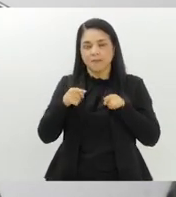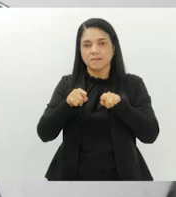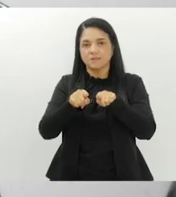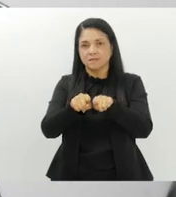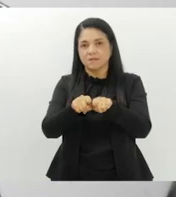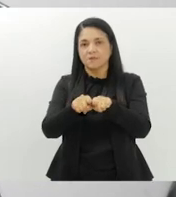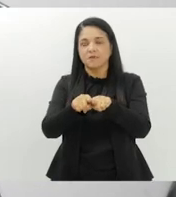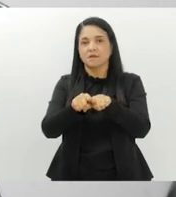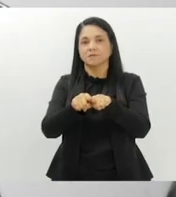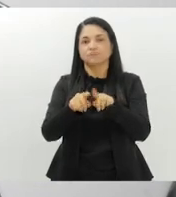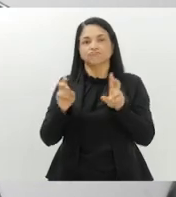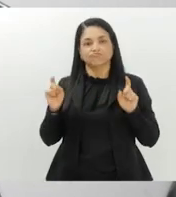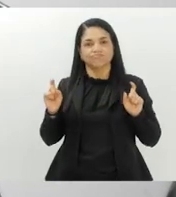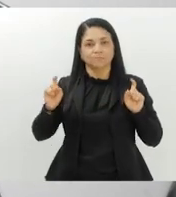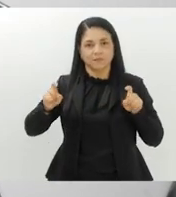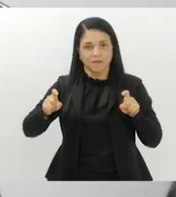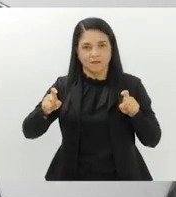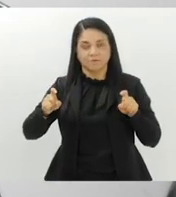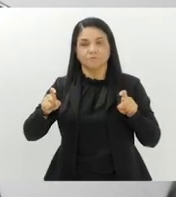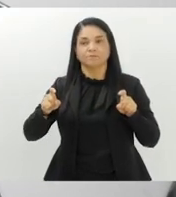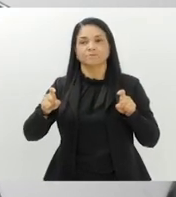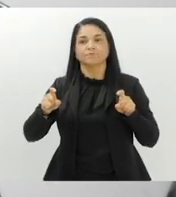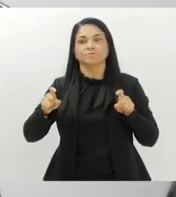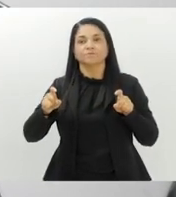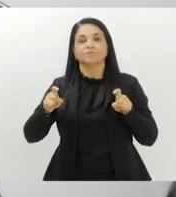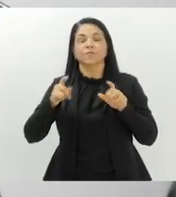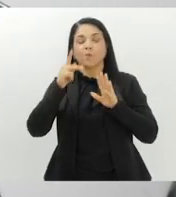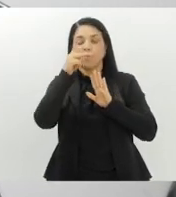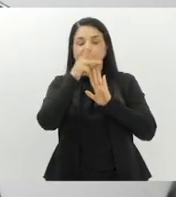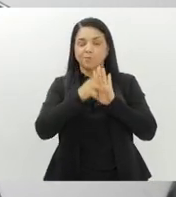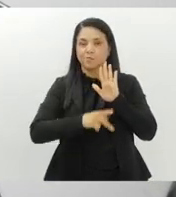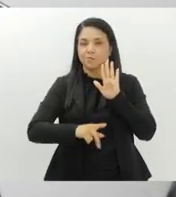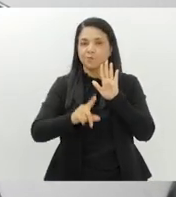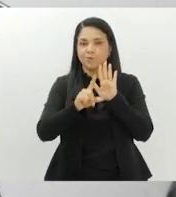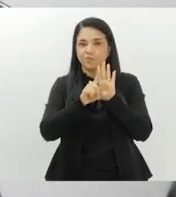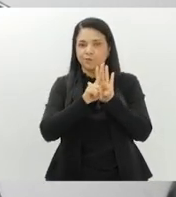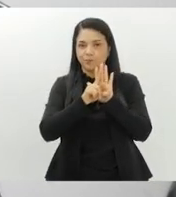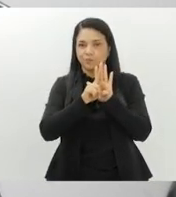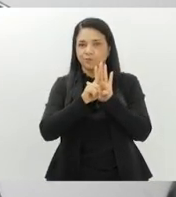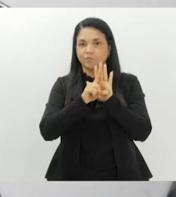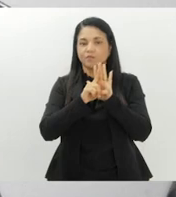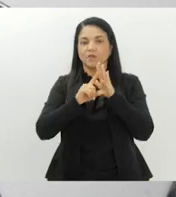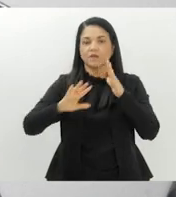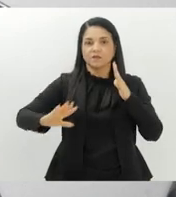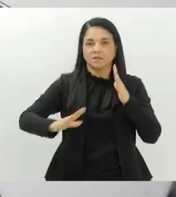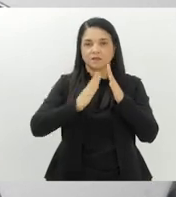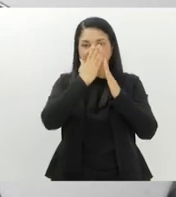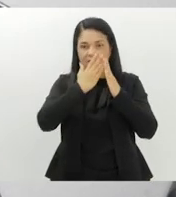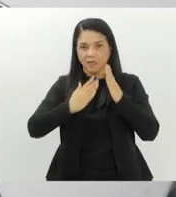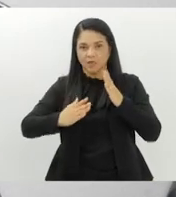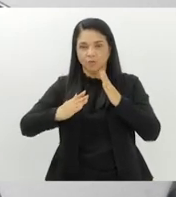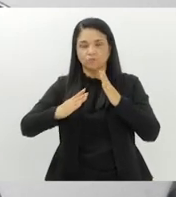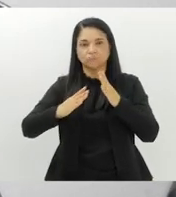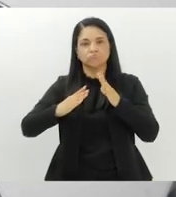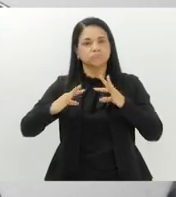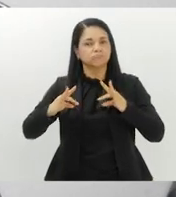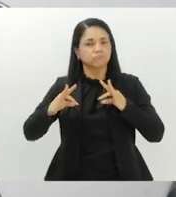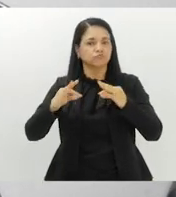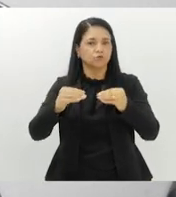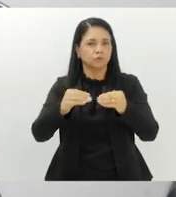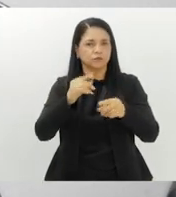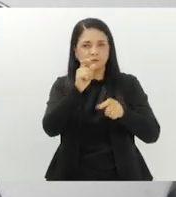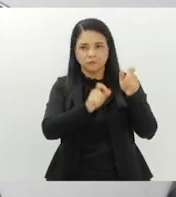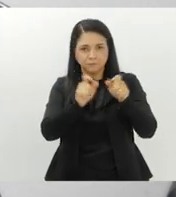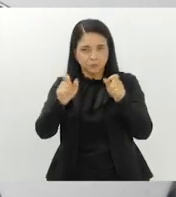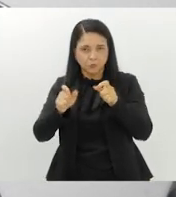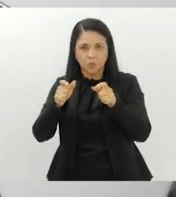do mandato, que vai ser um projeto chamado Terreiro para Todos.